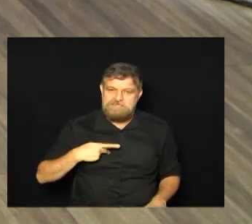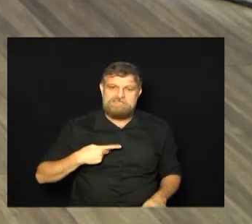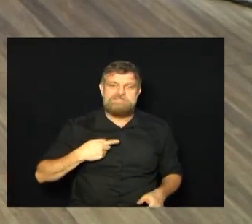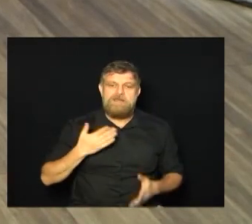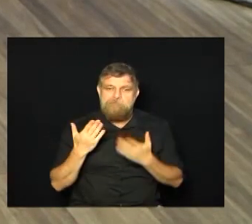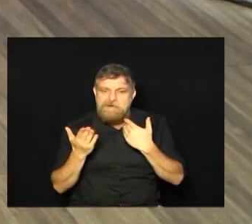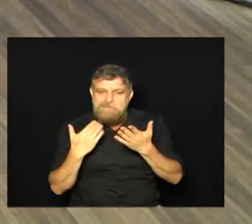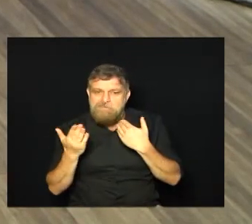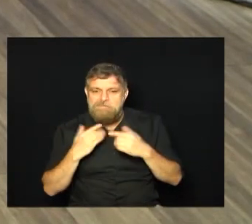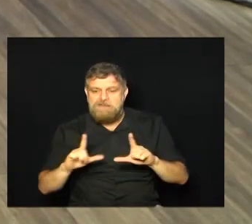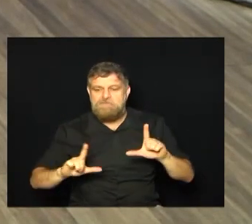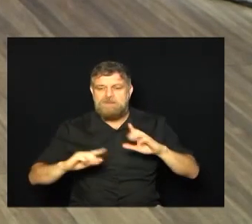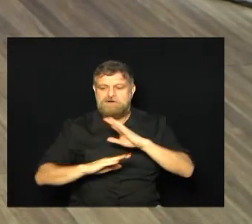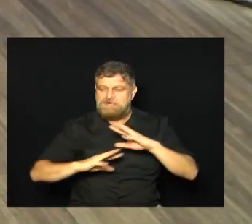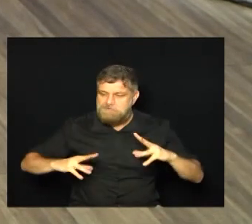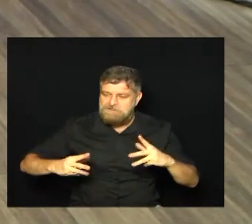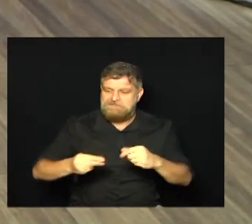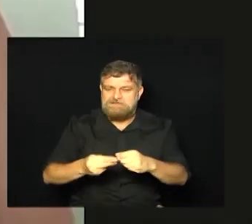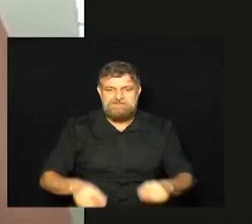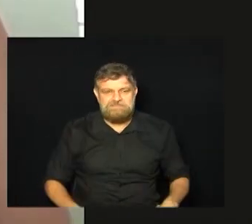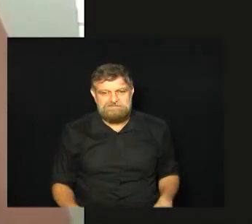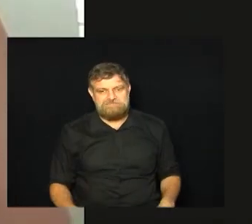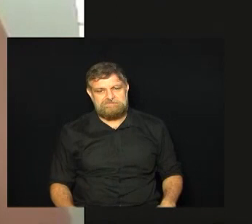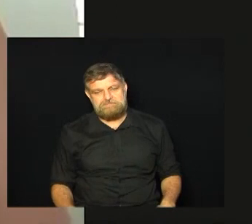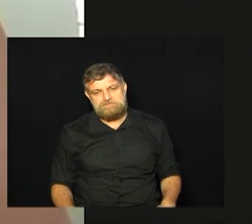papo aqui no nosso Câmara Total.